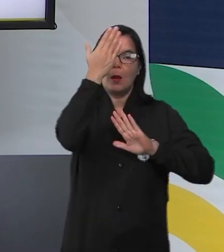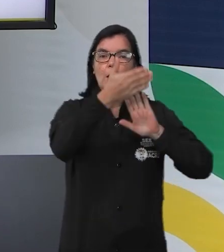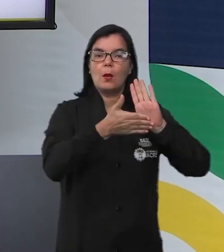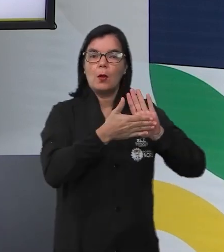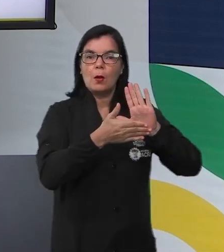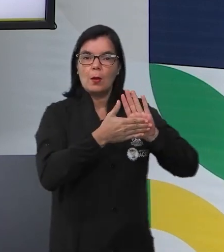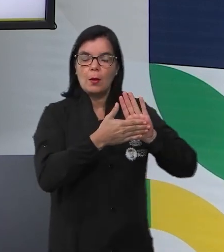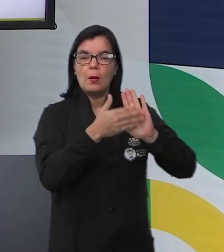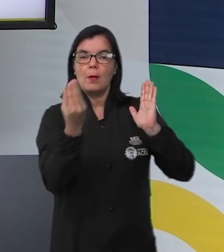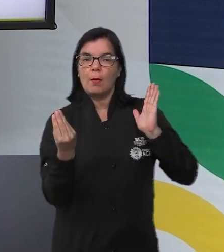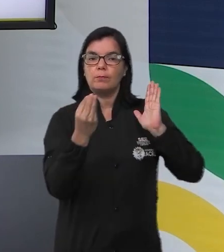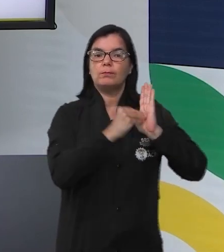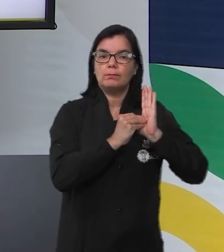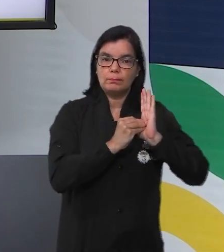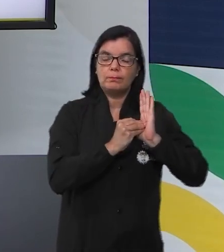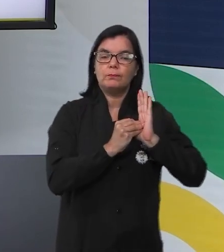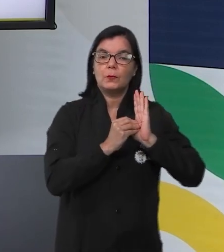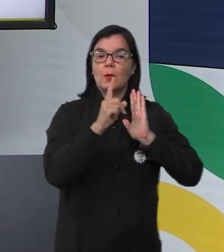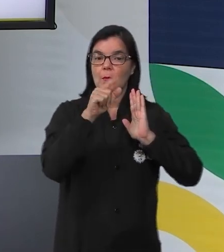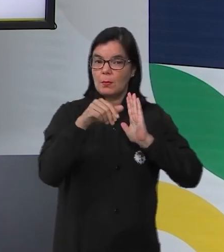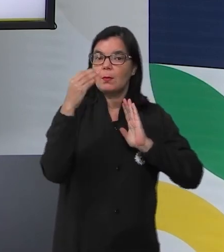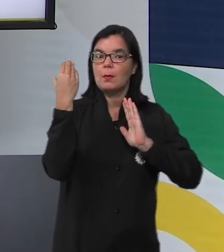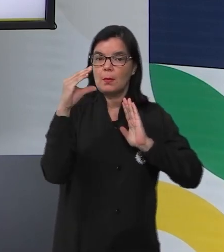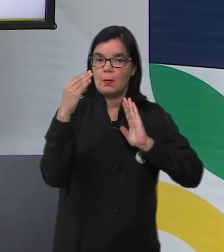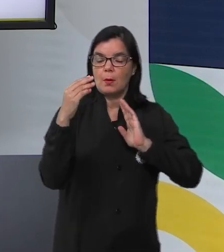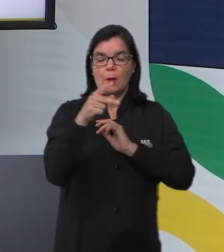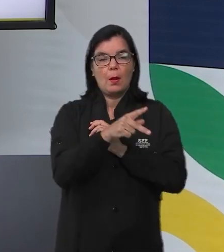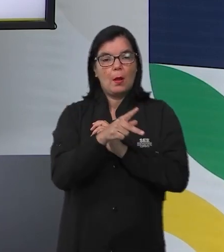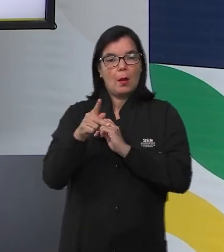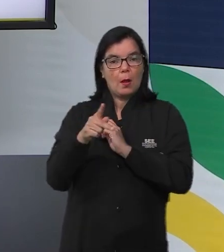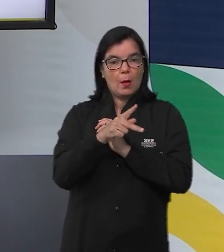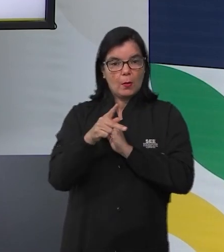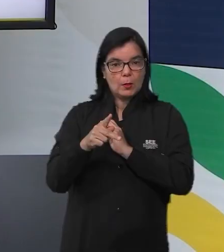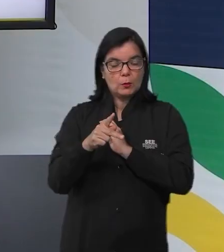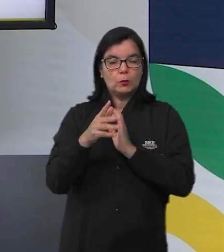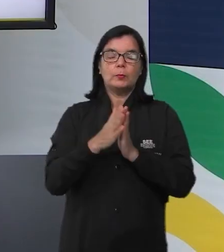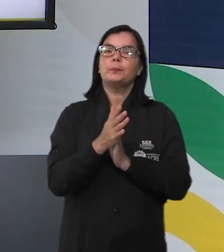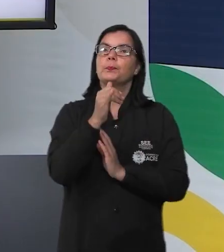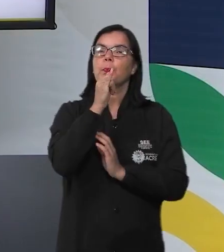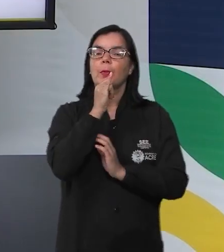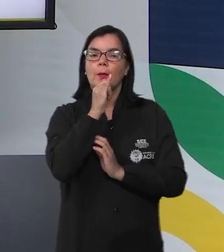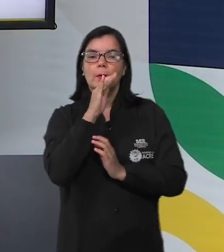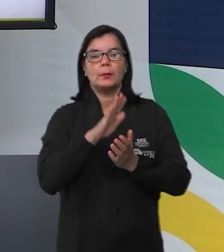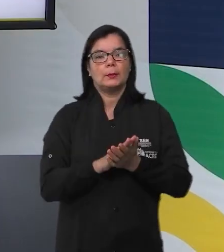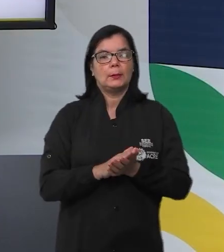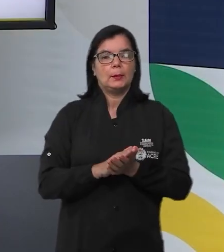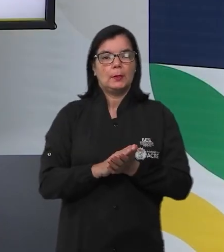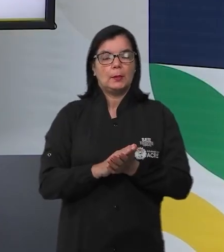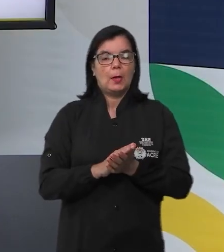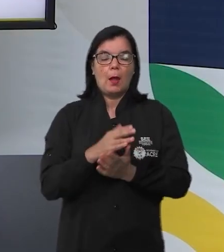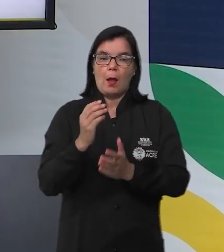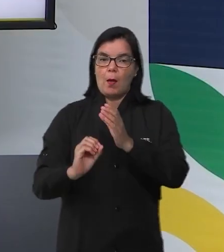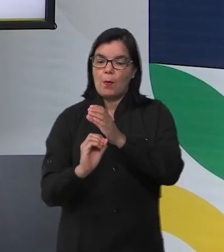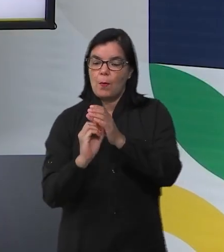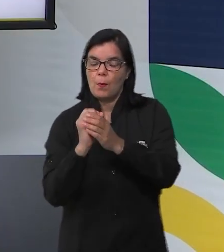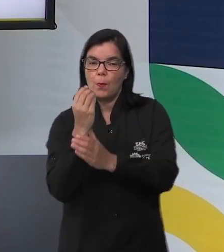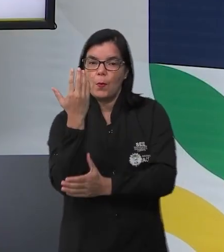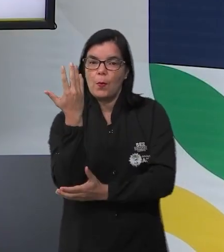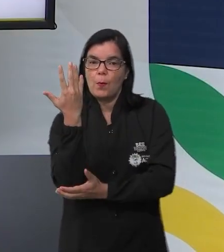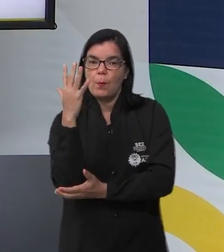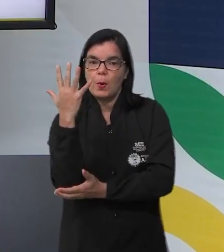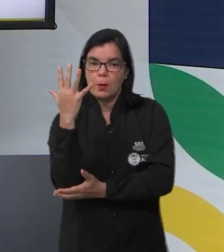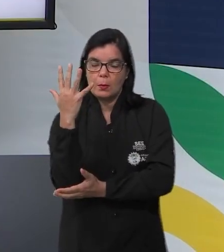e ela é registrada. Isso é a ciência. Ah, professora, aí você, por exemplo, me fala, a planta